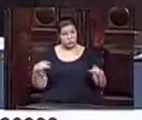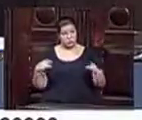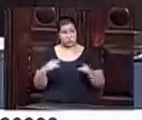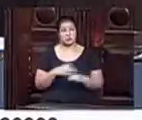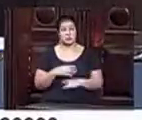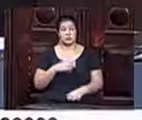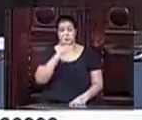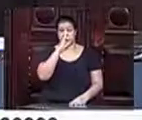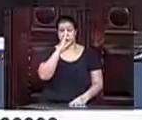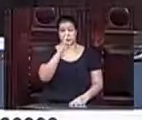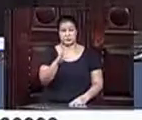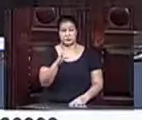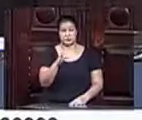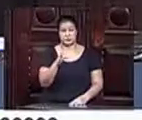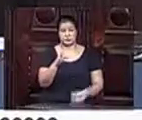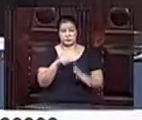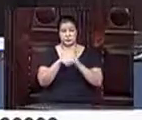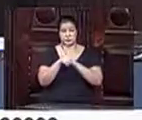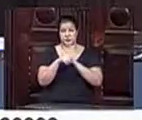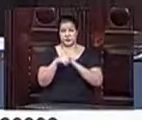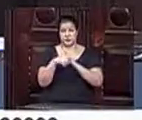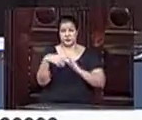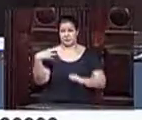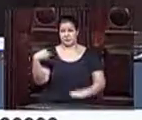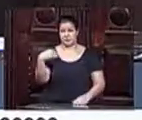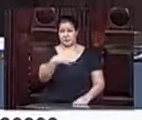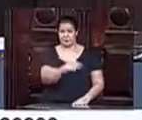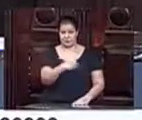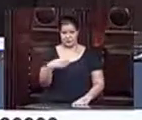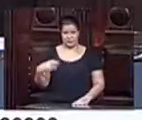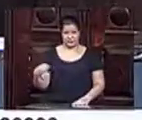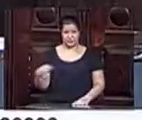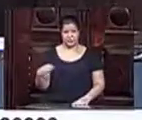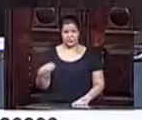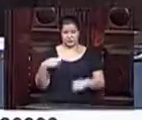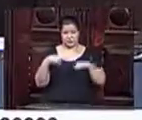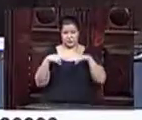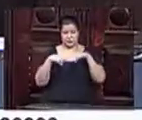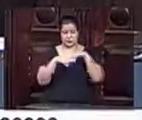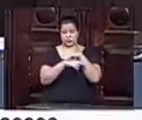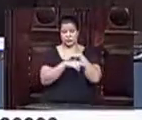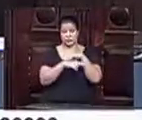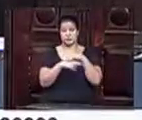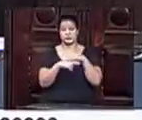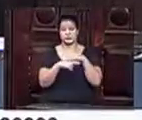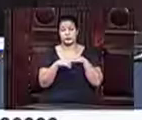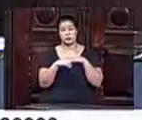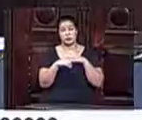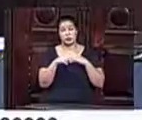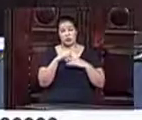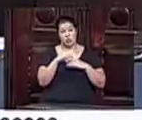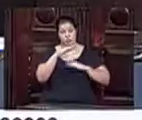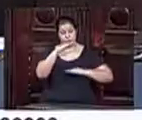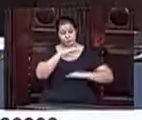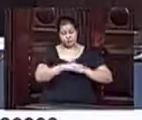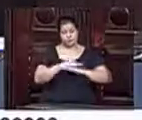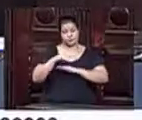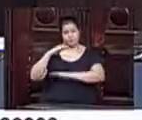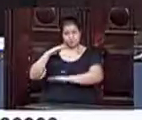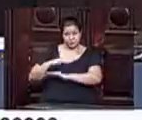é encaminhado para fazer uma mamografia. Ela faz a mamografia num outro